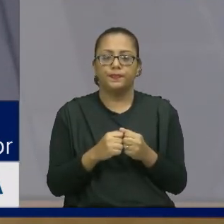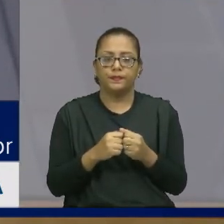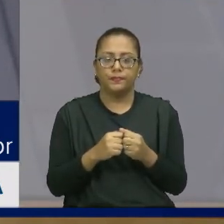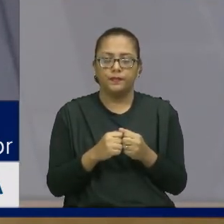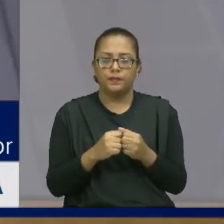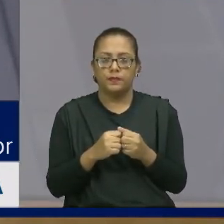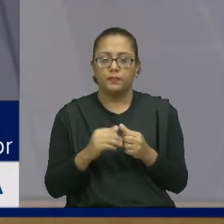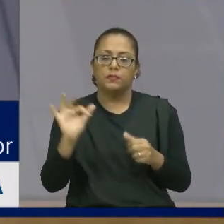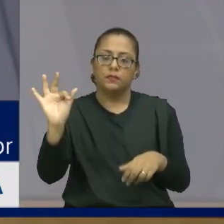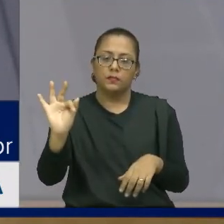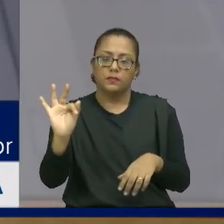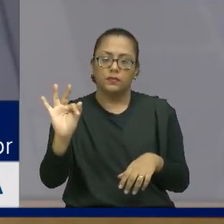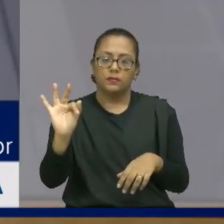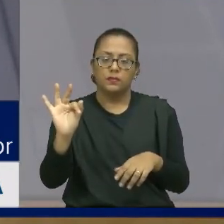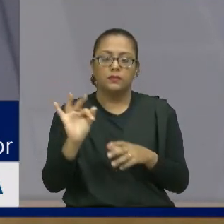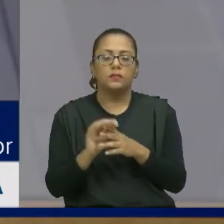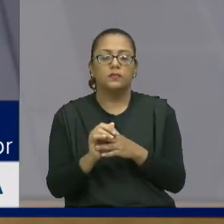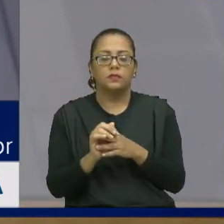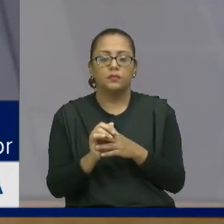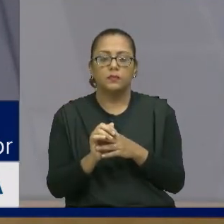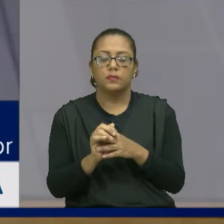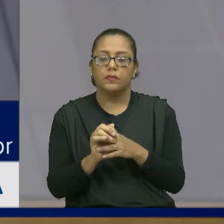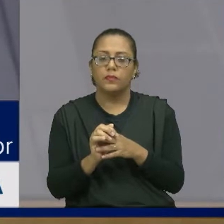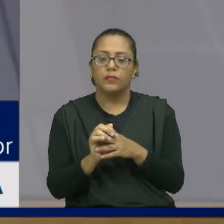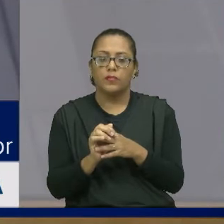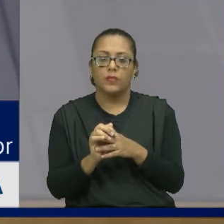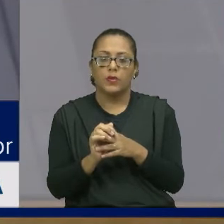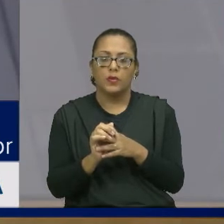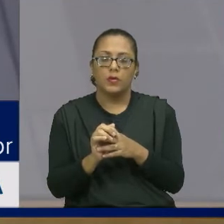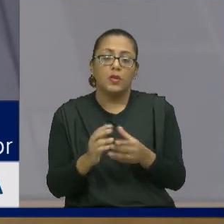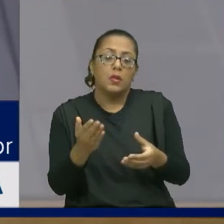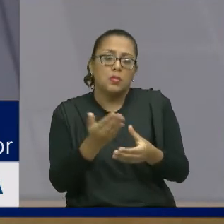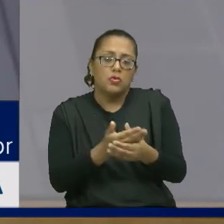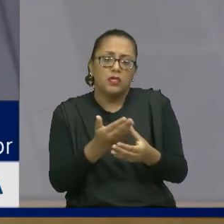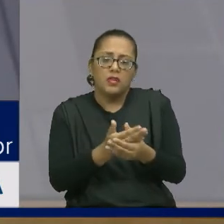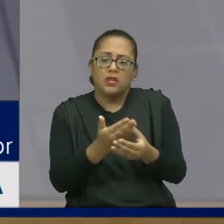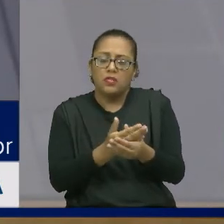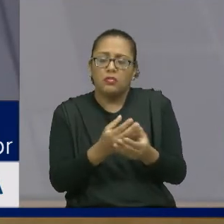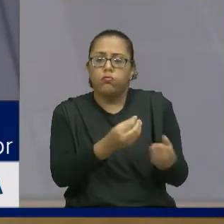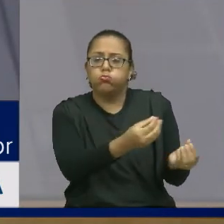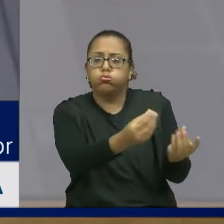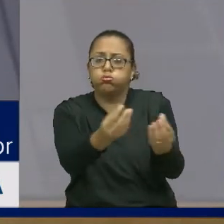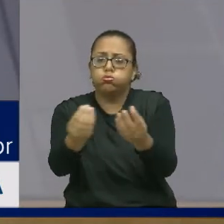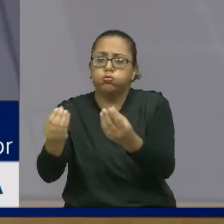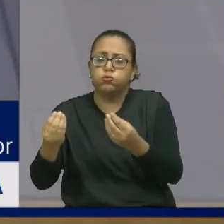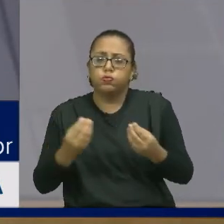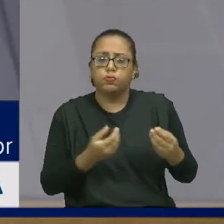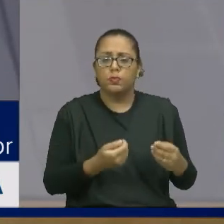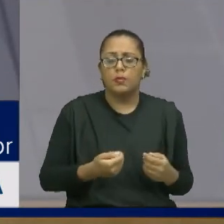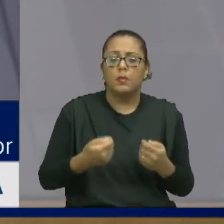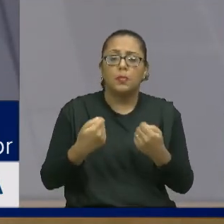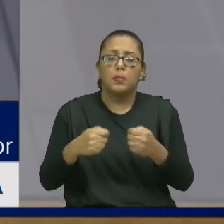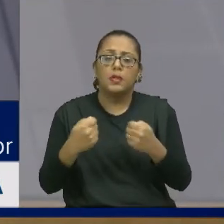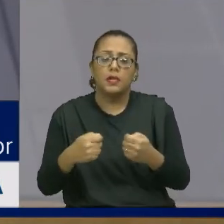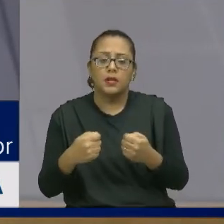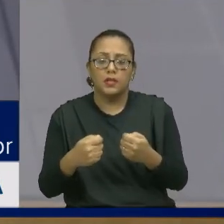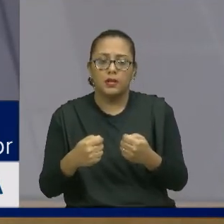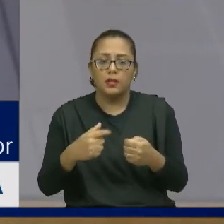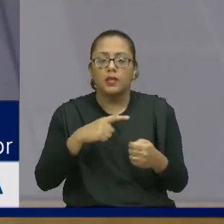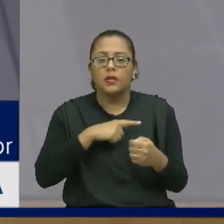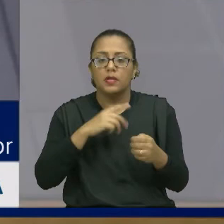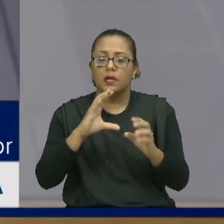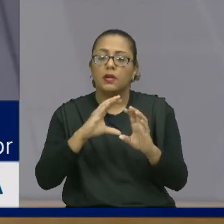F. Para atender a demanda dos processos tributários, é necessário mais uma